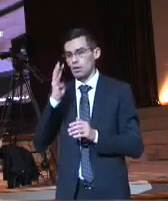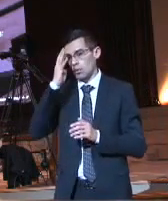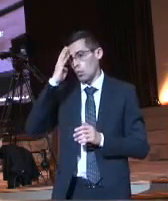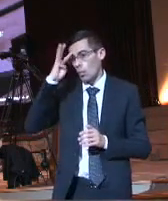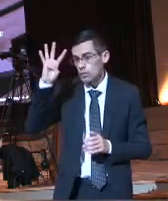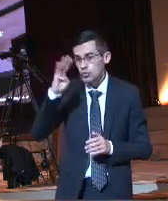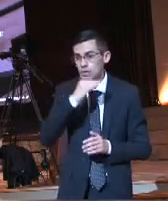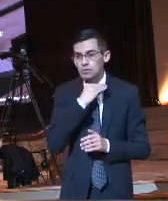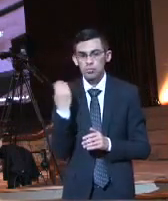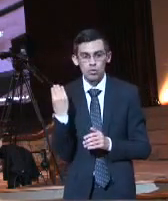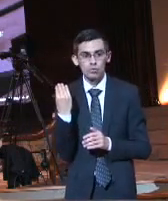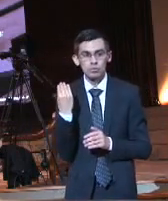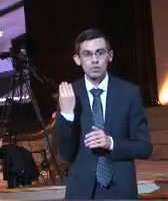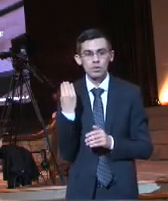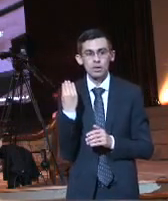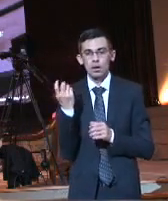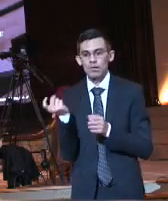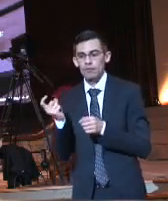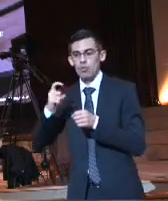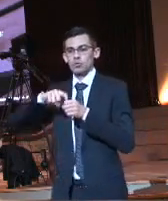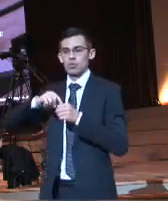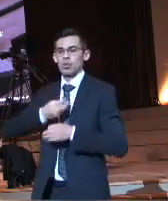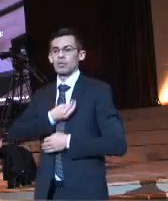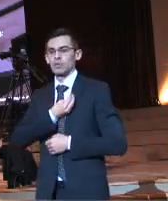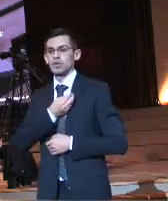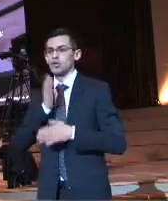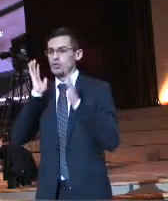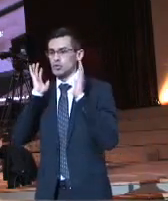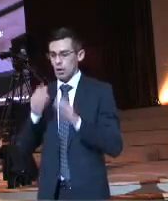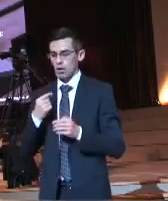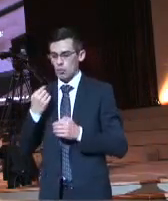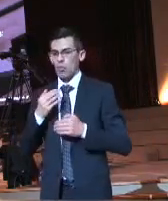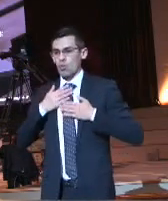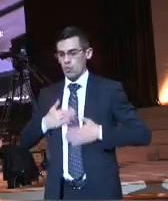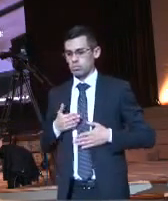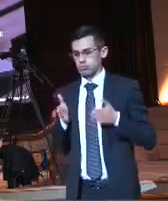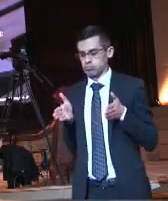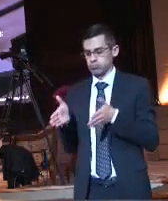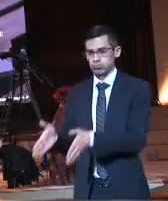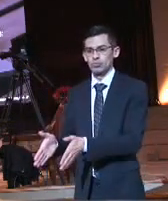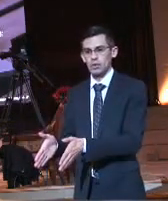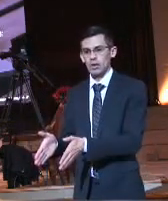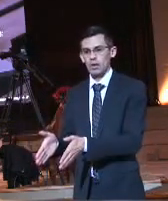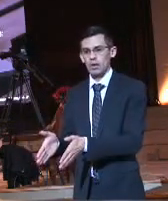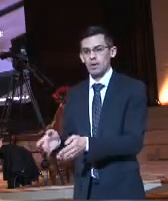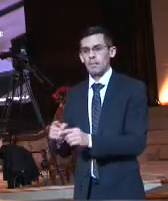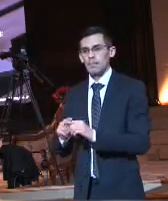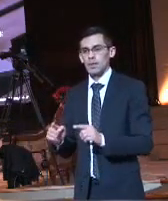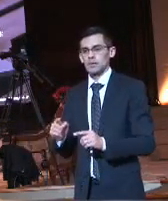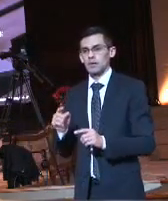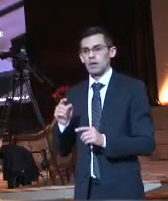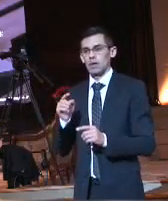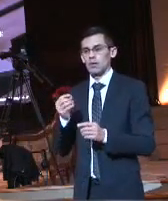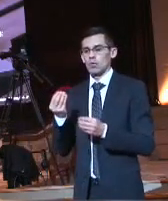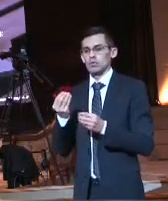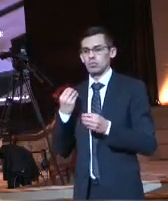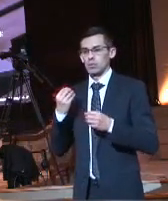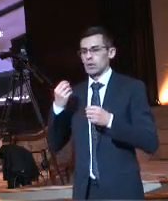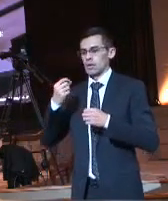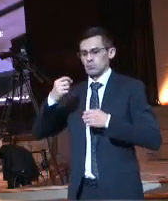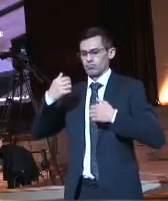de morto e de ter sido o seu corpo embalsamado. Você sabe que eles injetam líquidos,